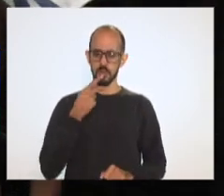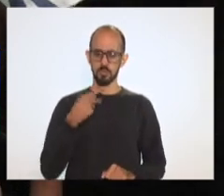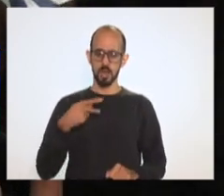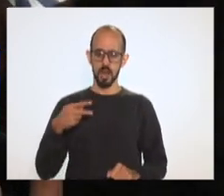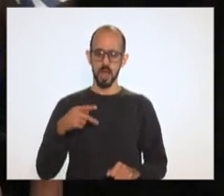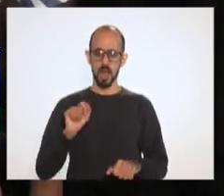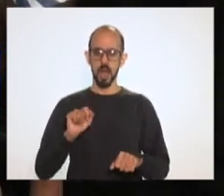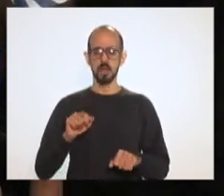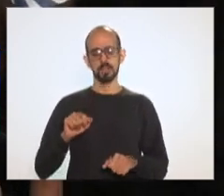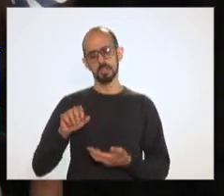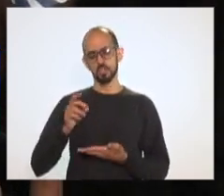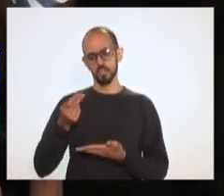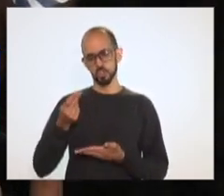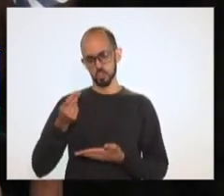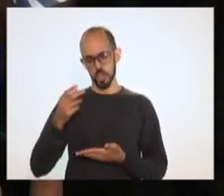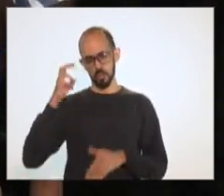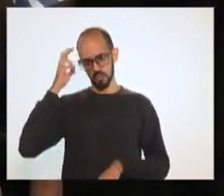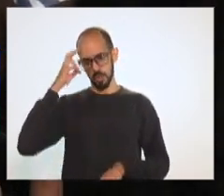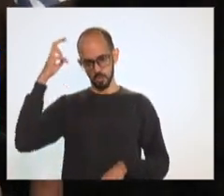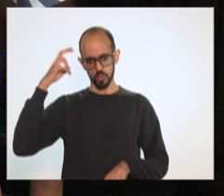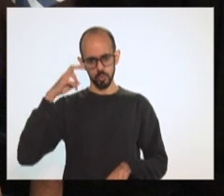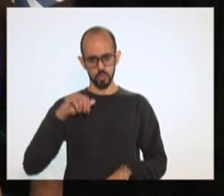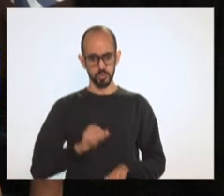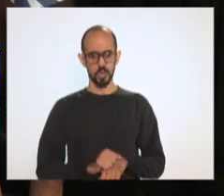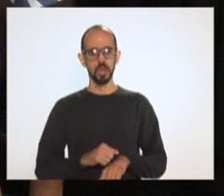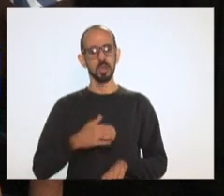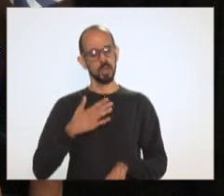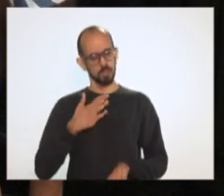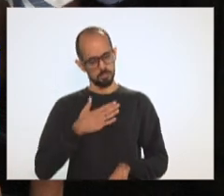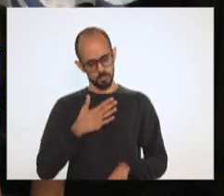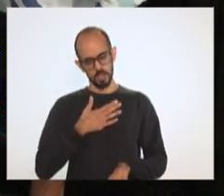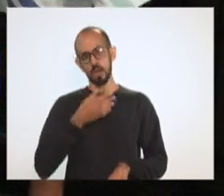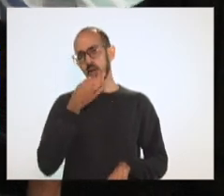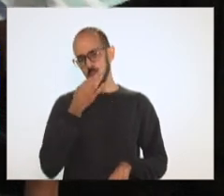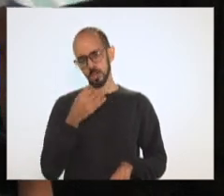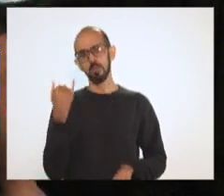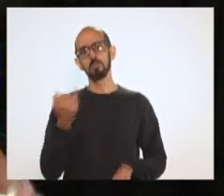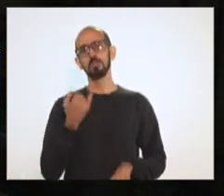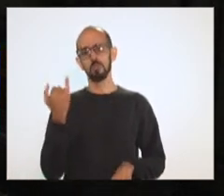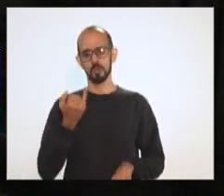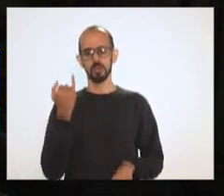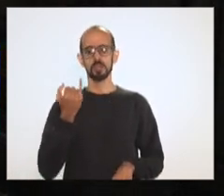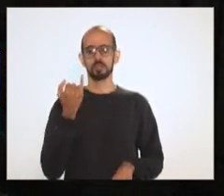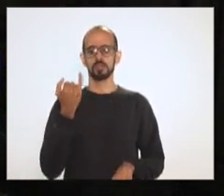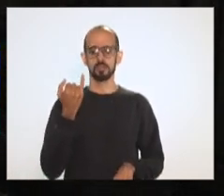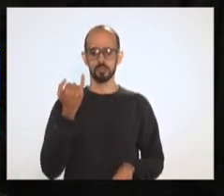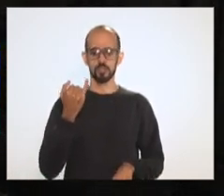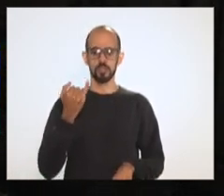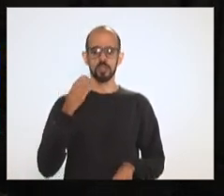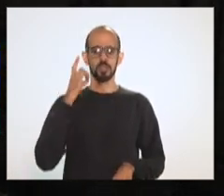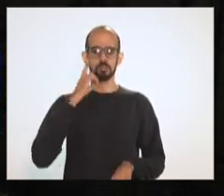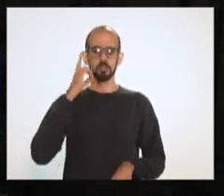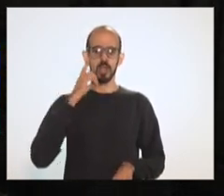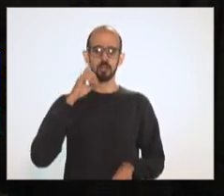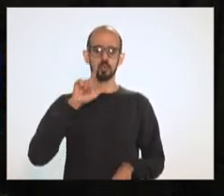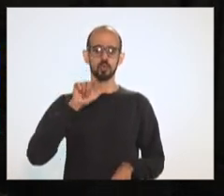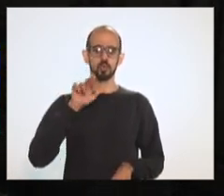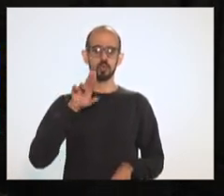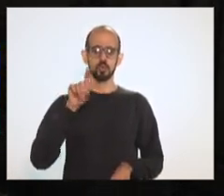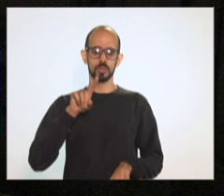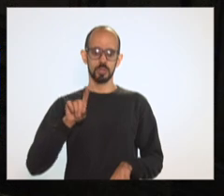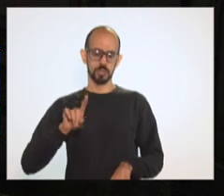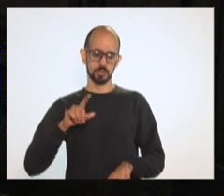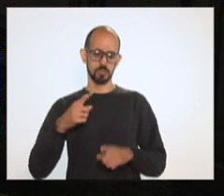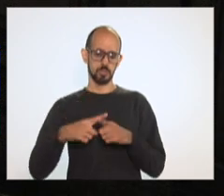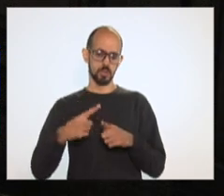de cultura senhor presidente eu acho de grande relevância deputado Luiz Paulo dado a importância